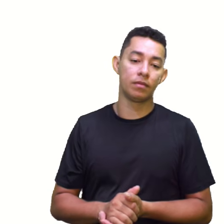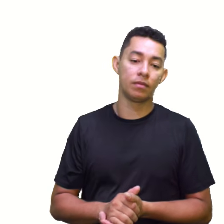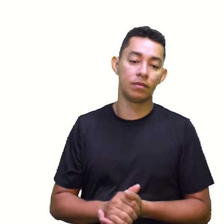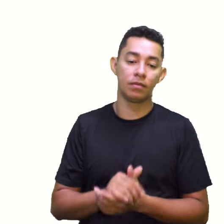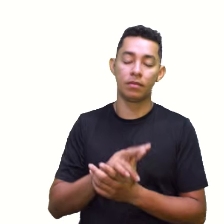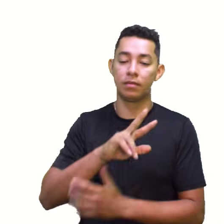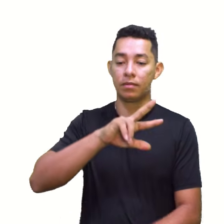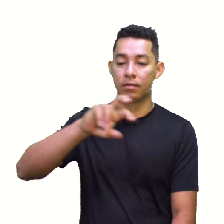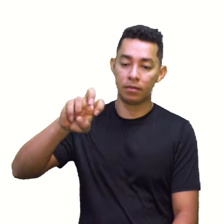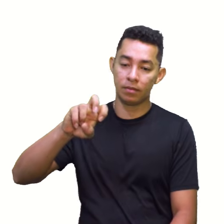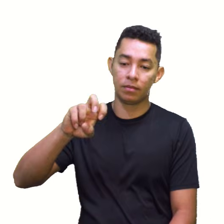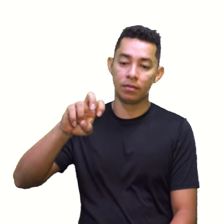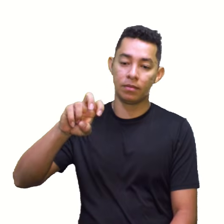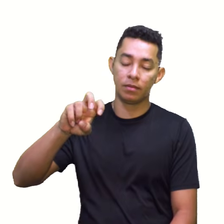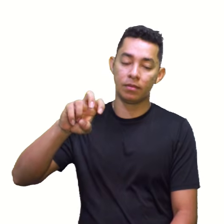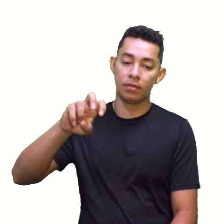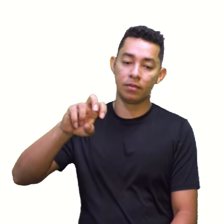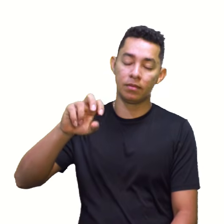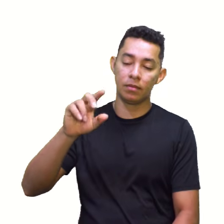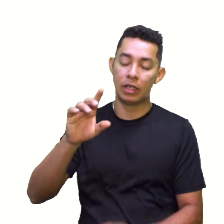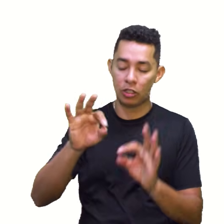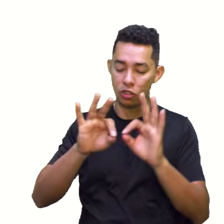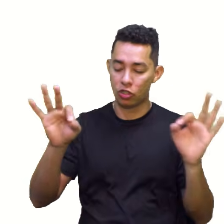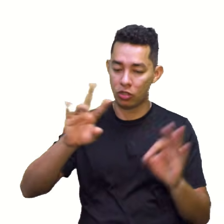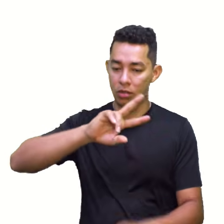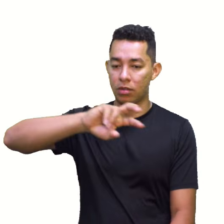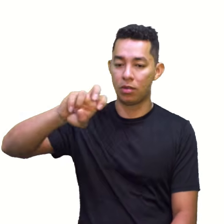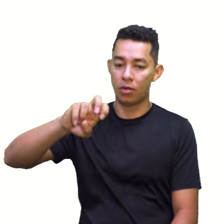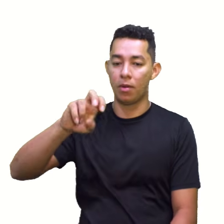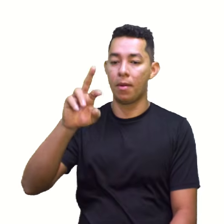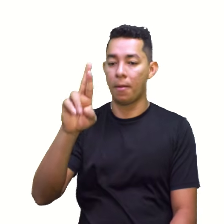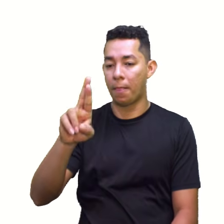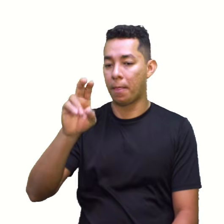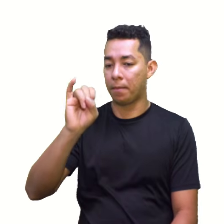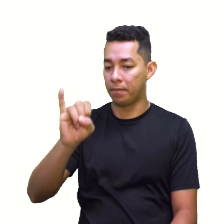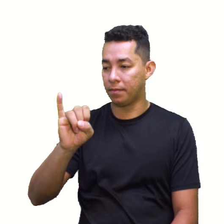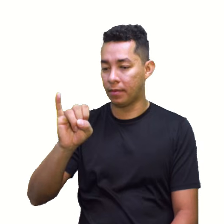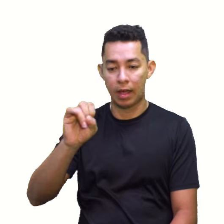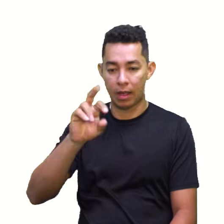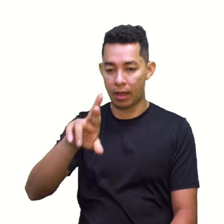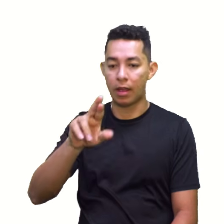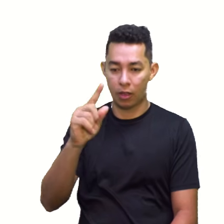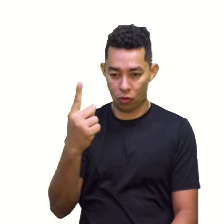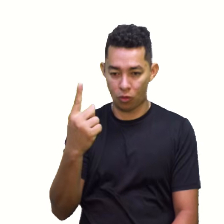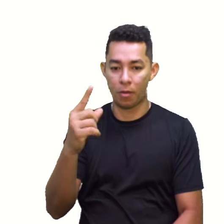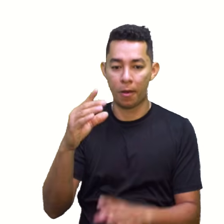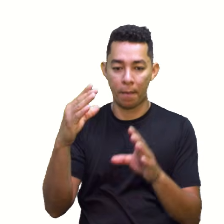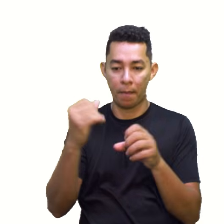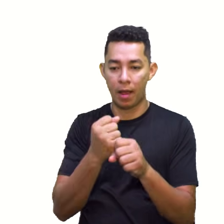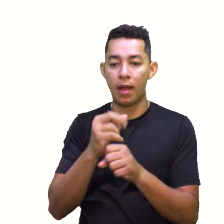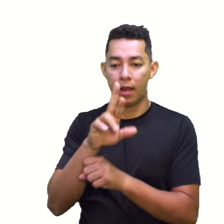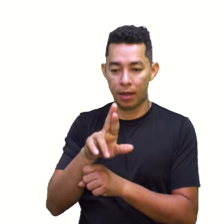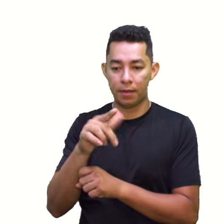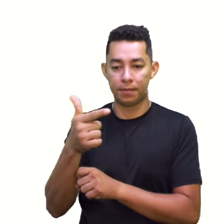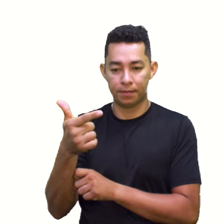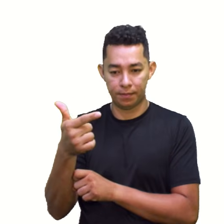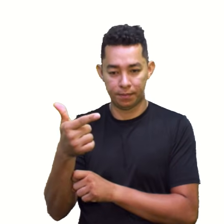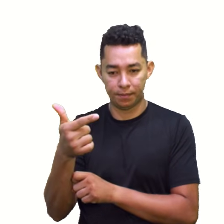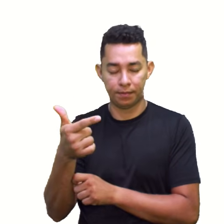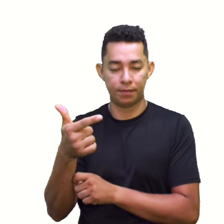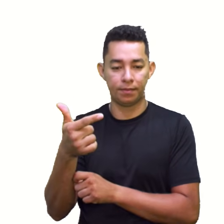é igual ao raio 1 mais o raio 2. Se ela